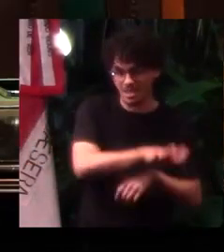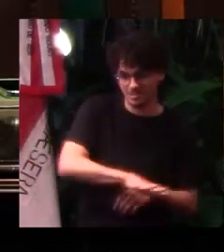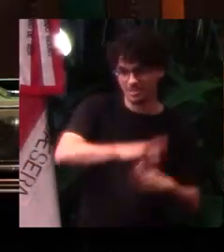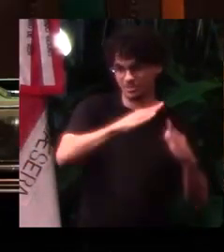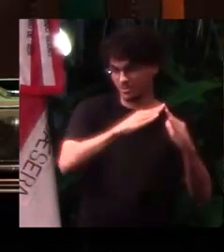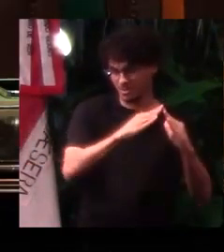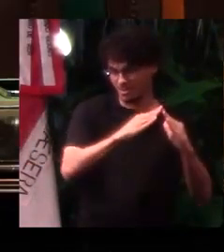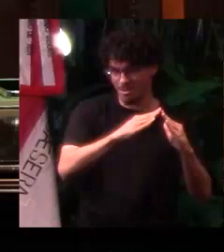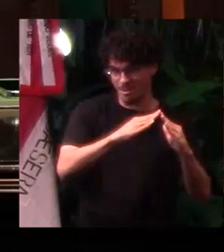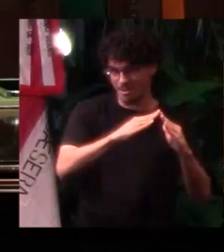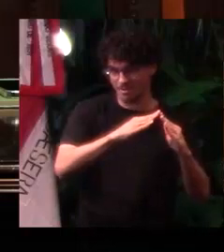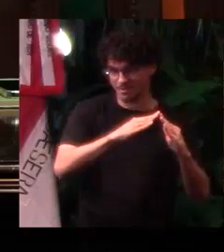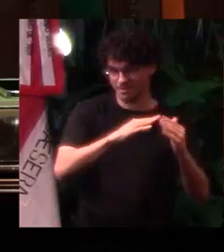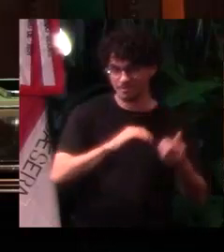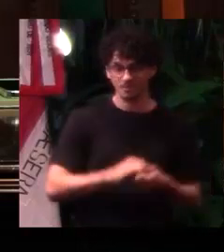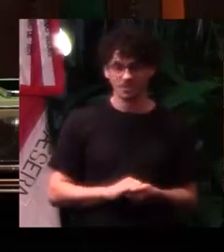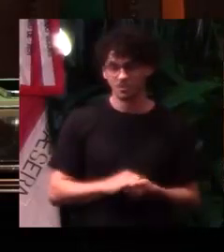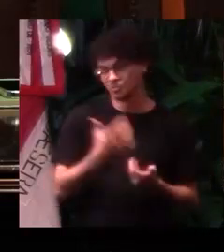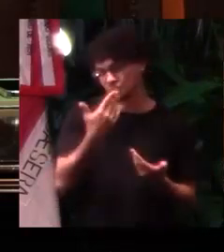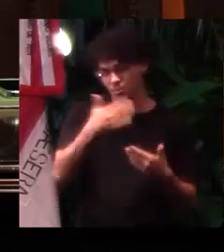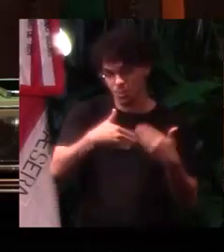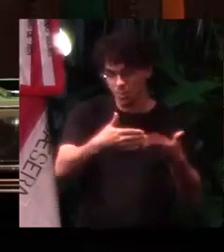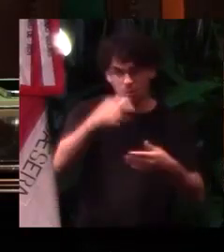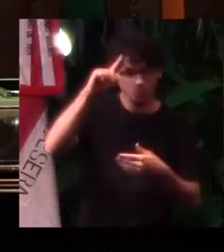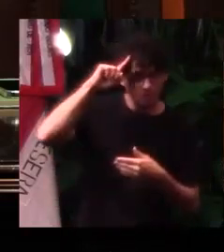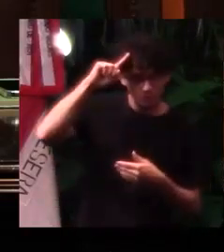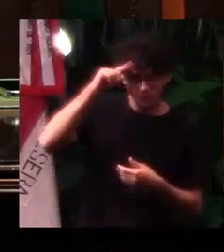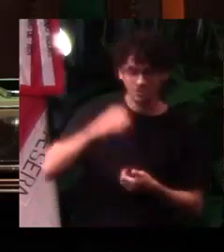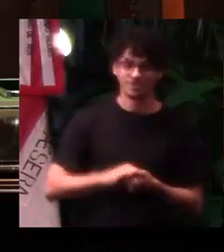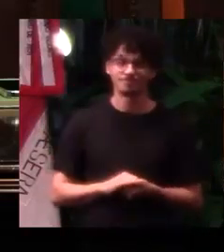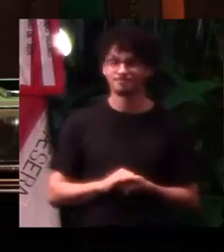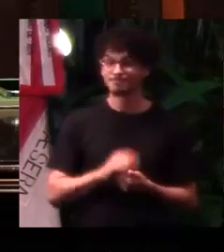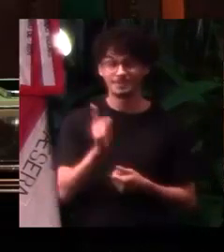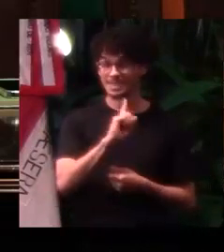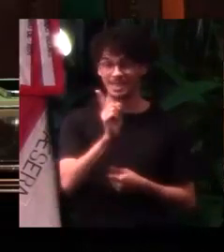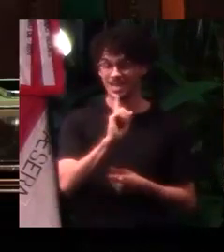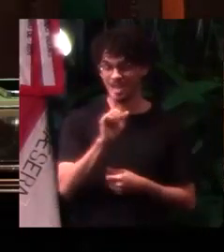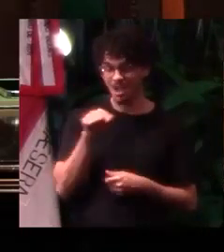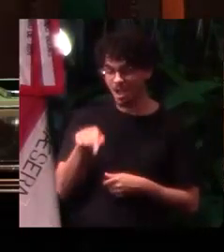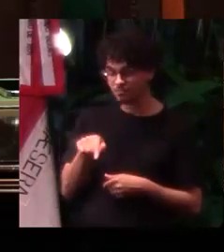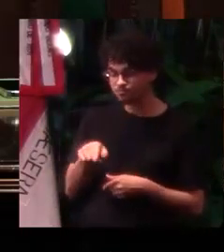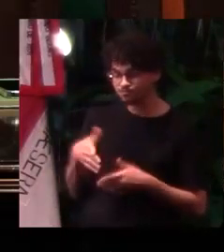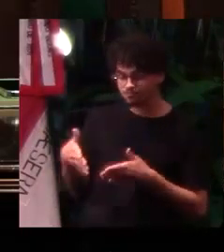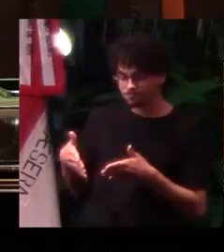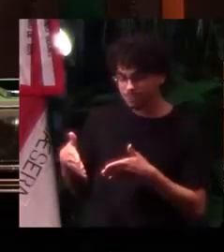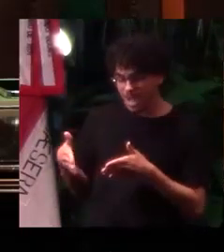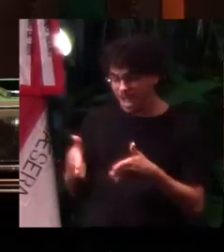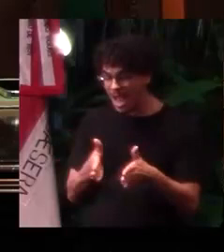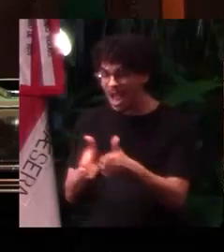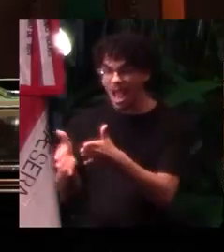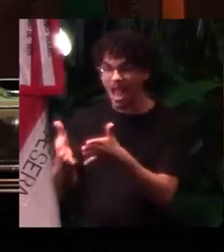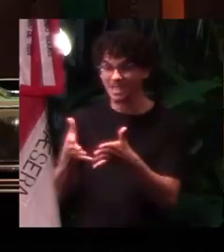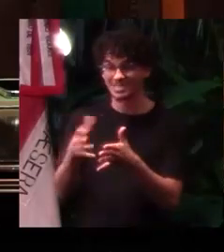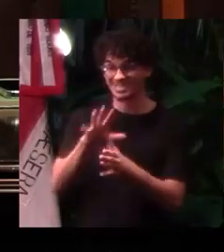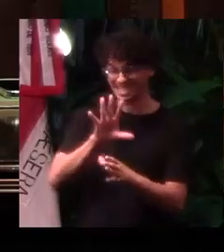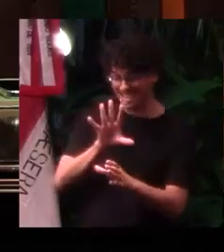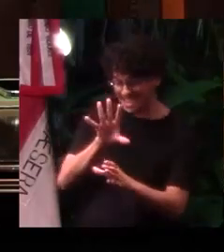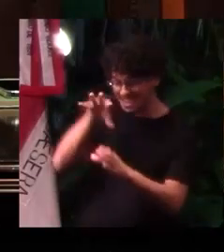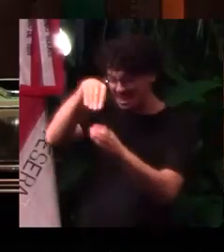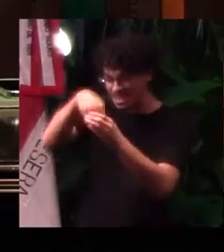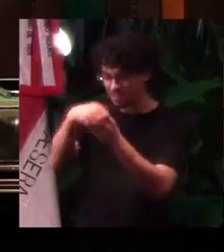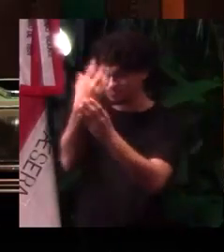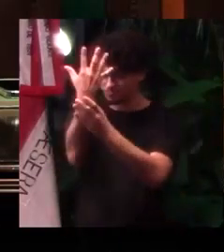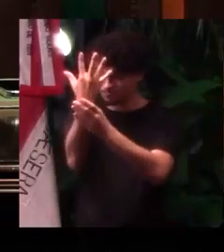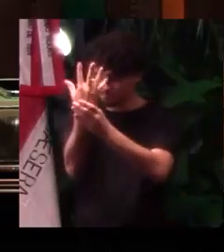próprios do dia a dia da casa. Ele passa a estar ali imerso nesse próprio rio,